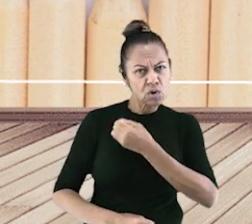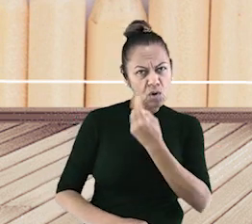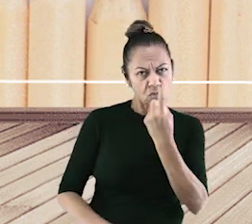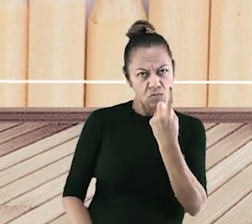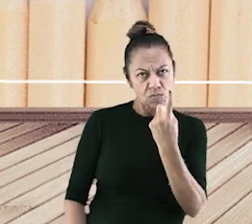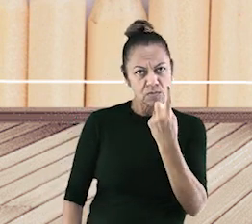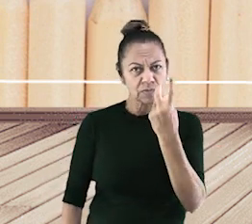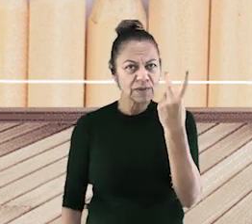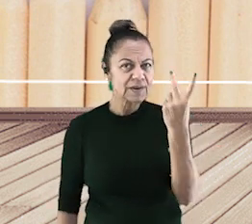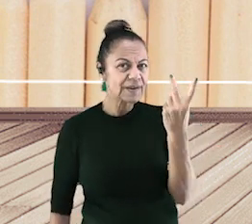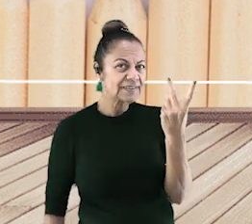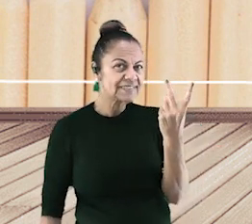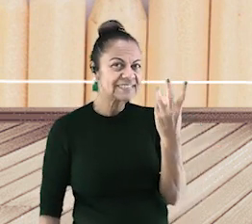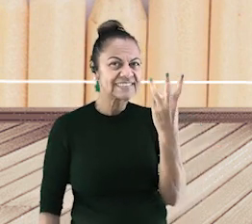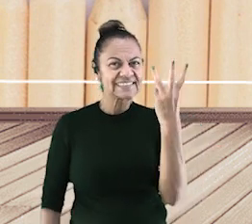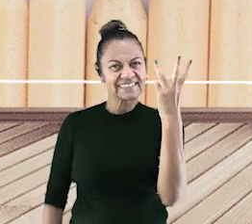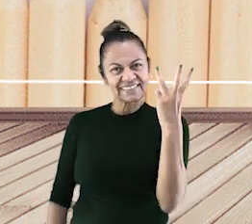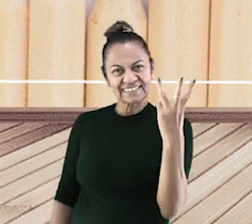de novo.